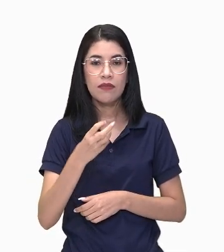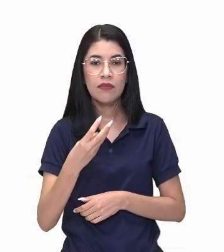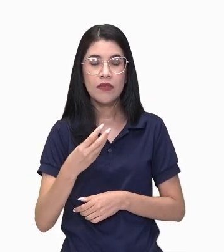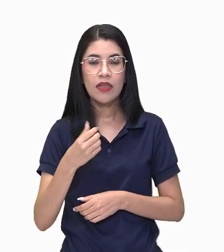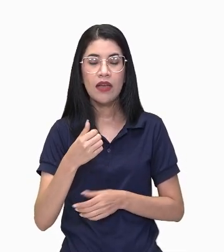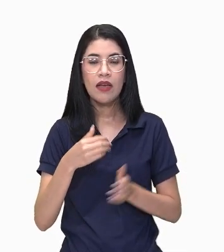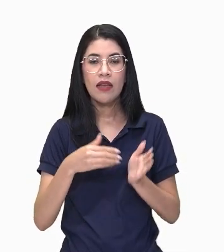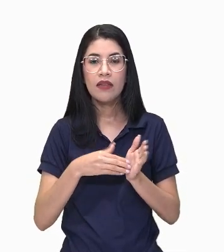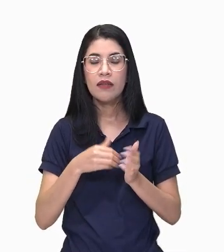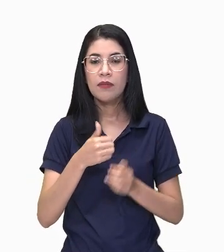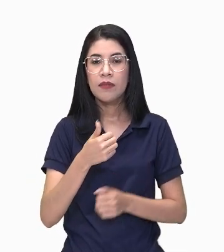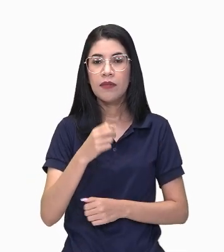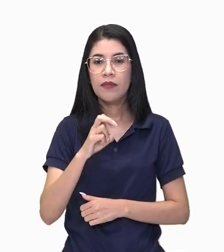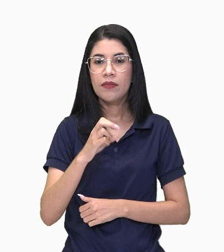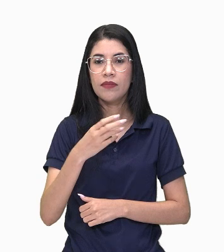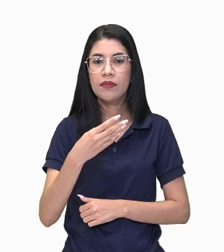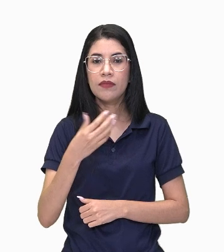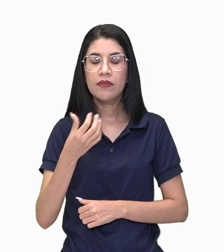1483 a